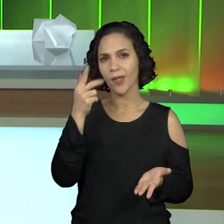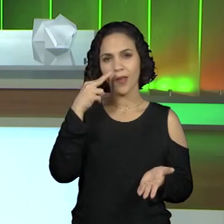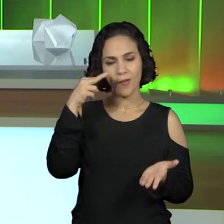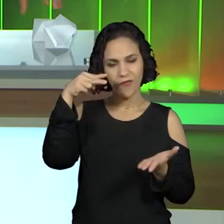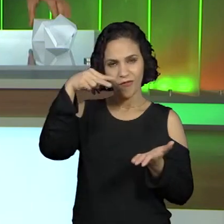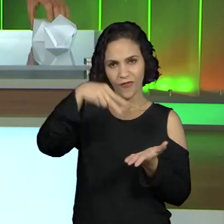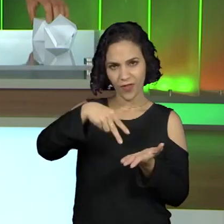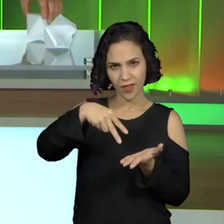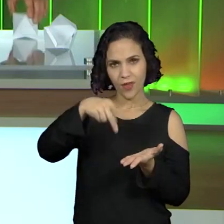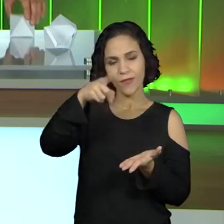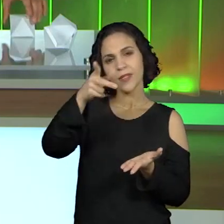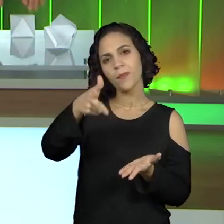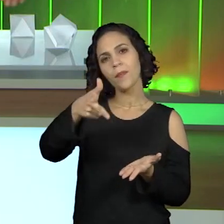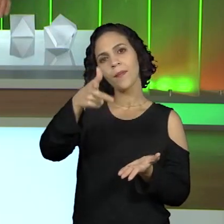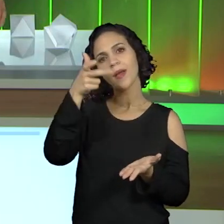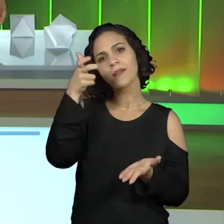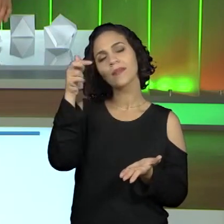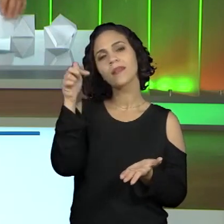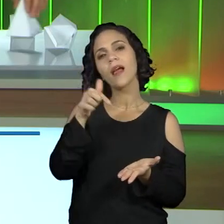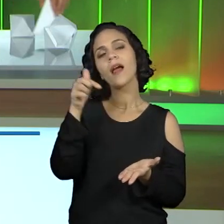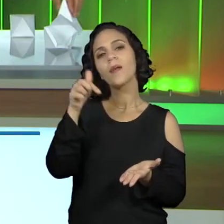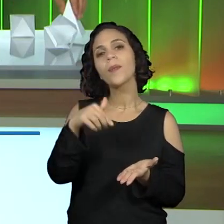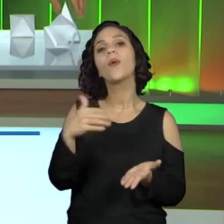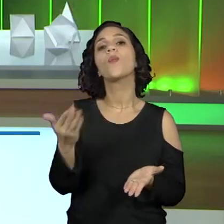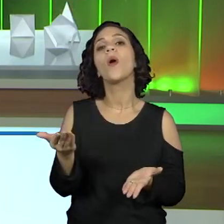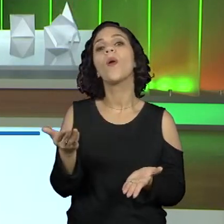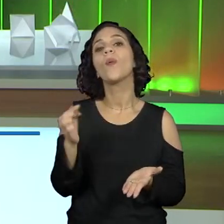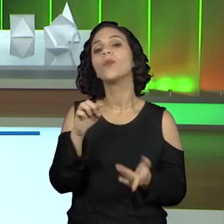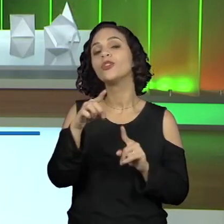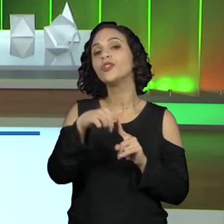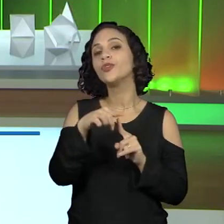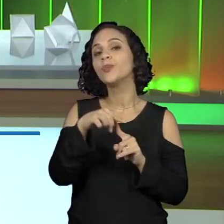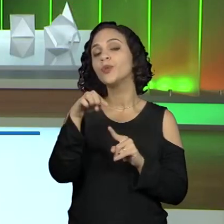observação, identifiquem essa pirâmide.